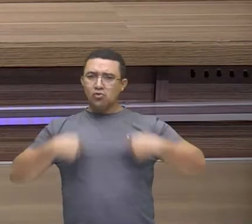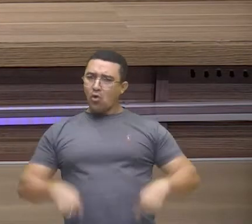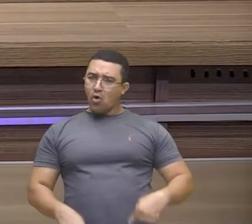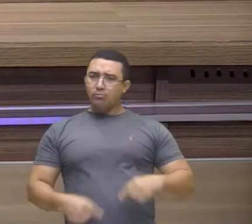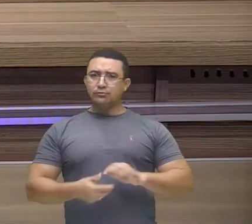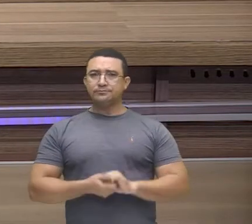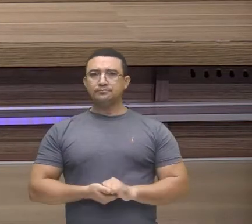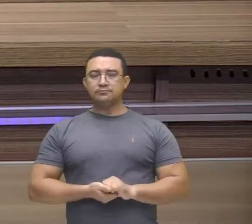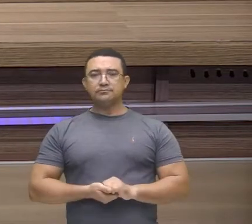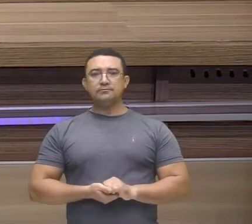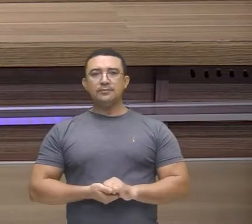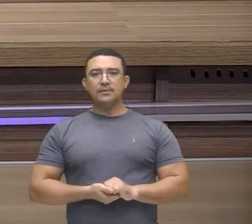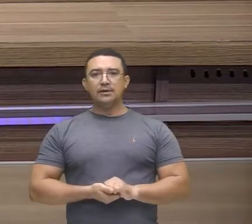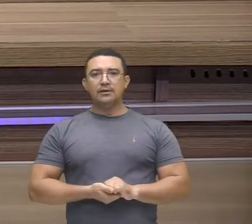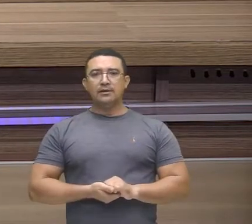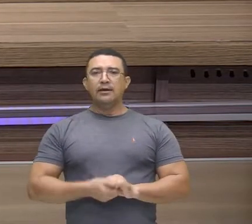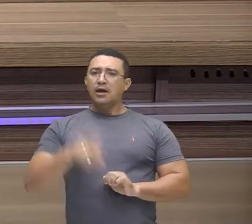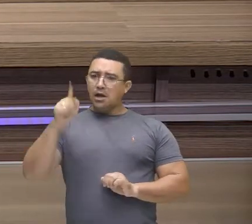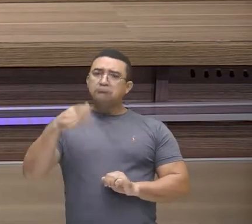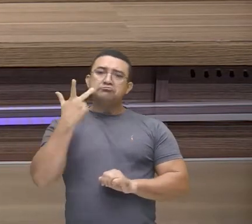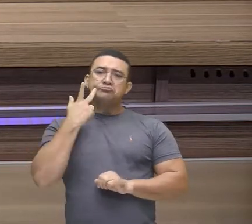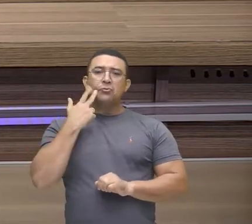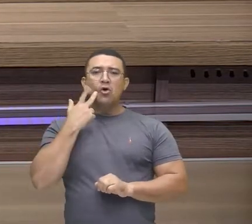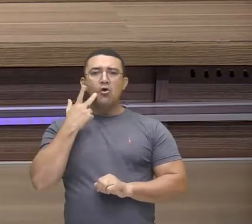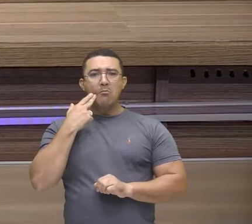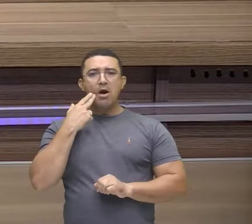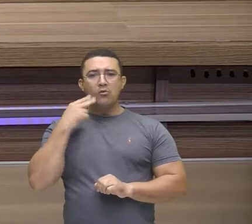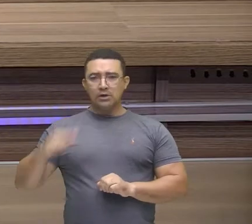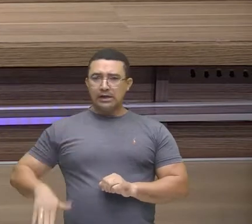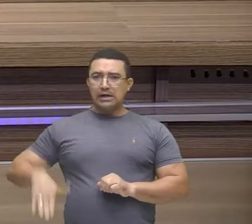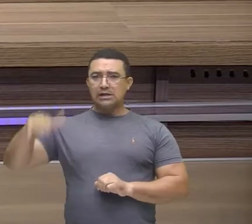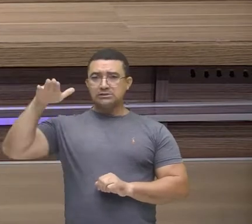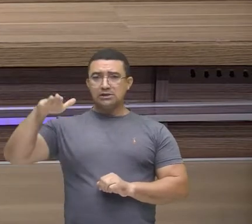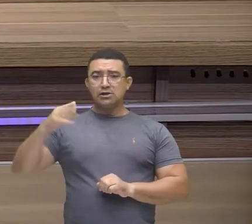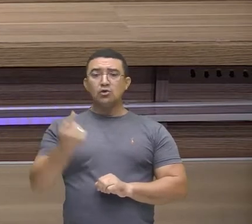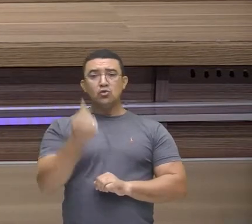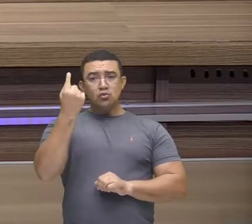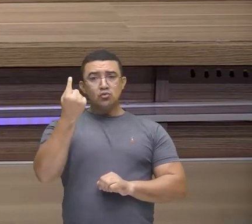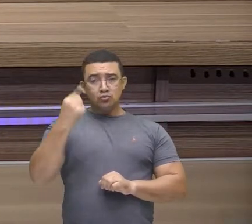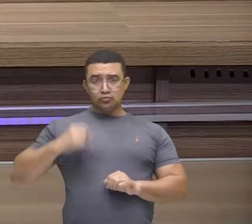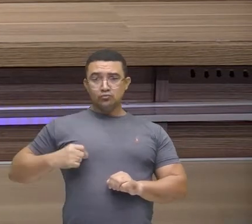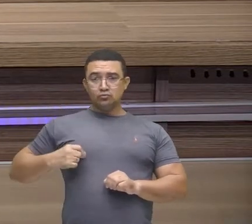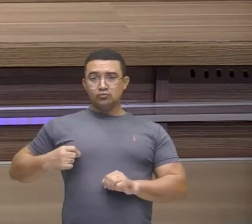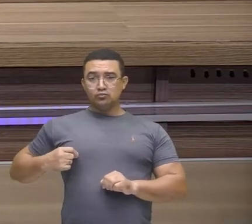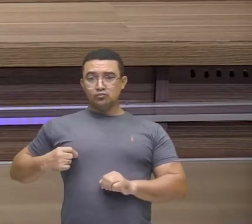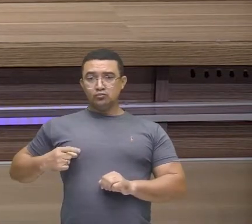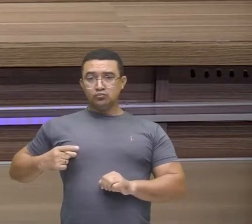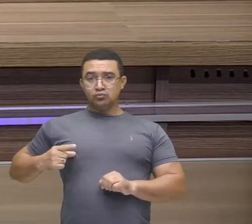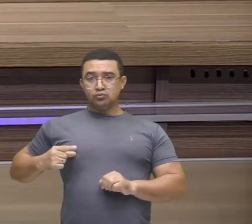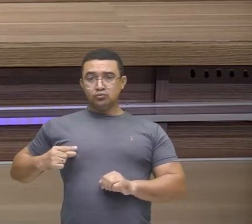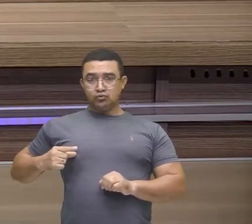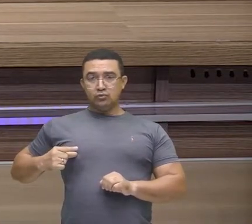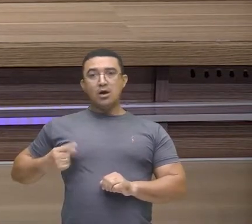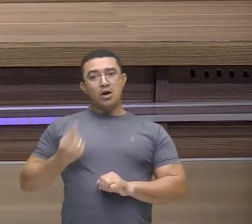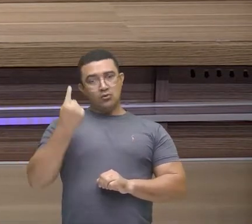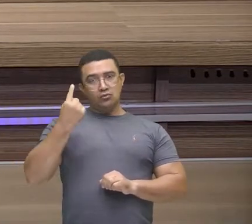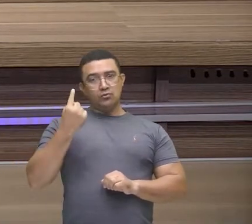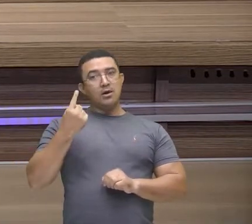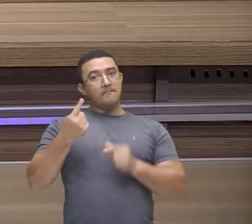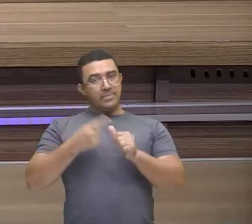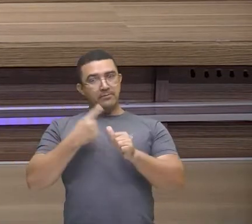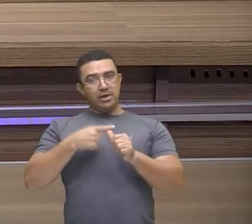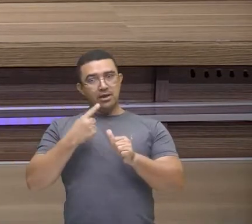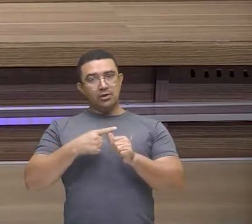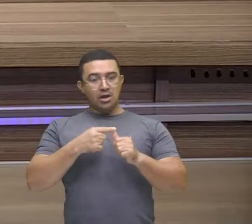é fisiológico, é normal crescer só ao lado do peito do menino. Isso na faixa entre 11,